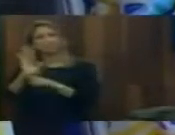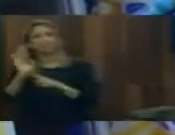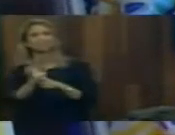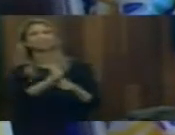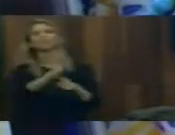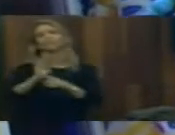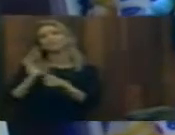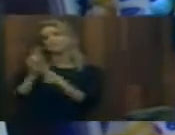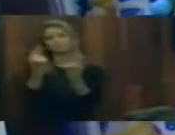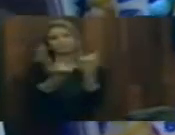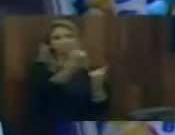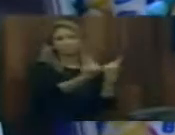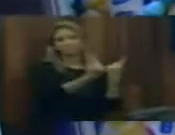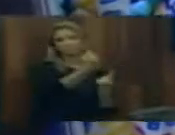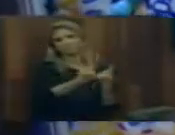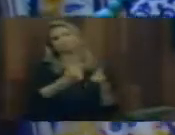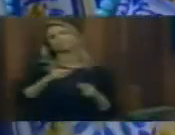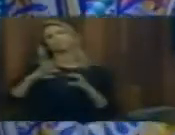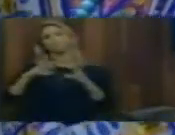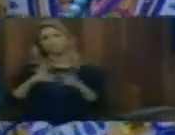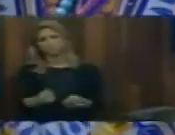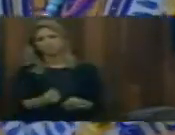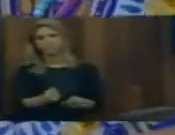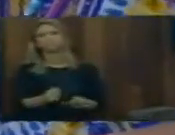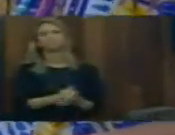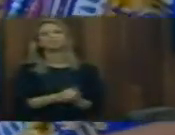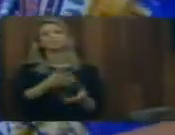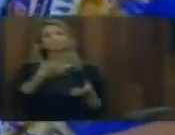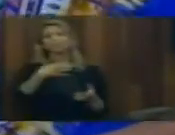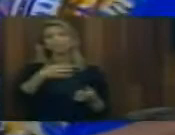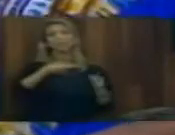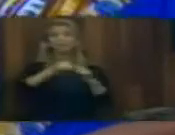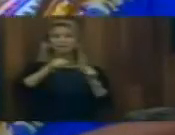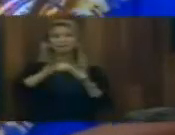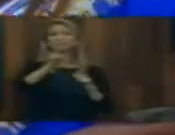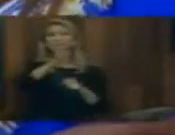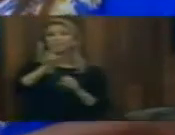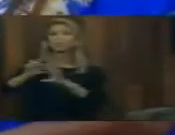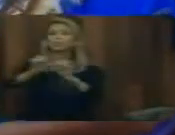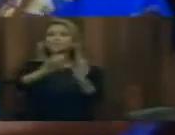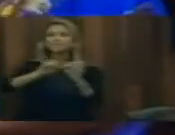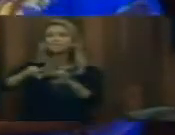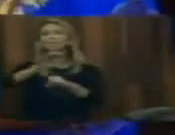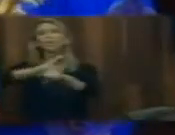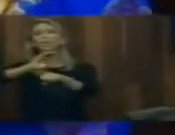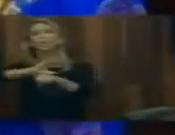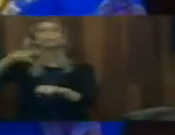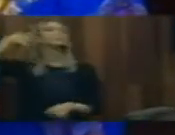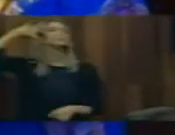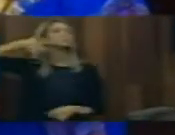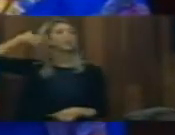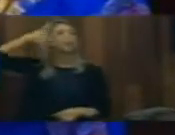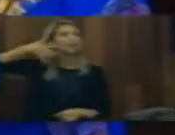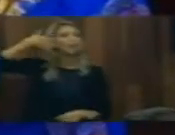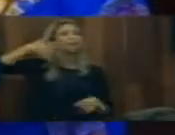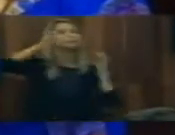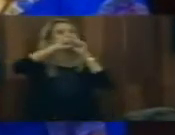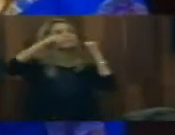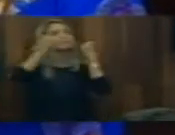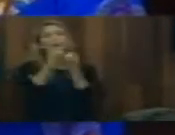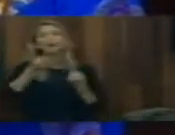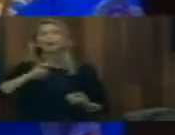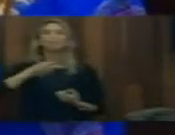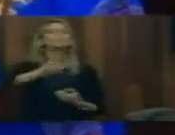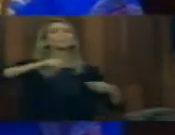beneficência moral, espiritual e material, por meio de oficinas educativas, cursos, palestras, seminários e